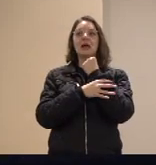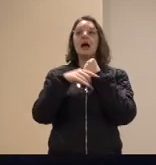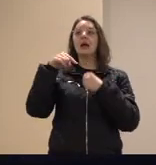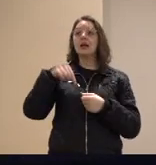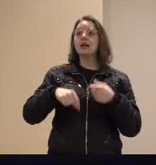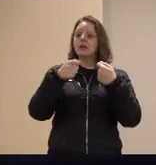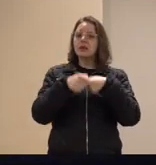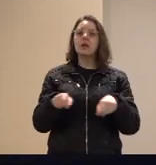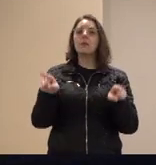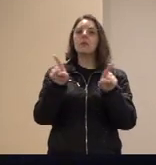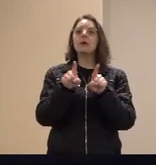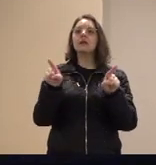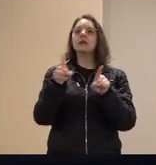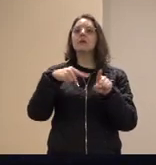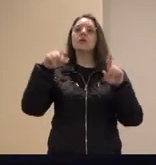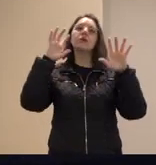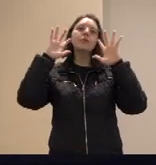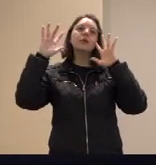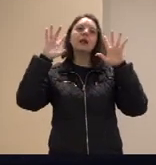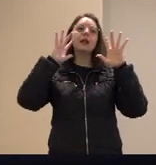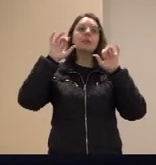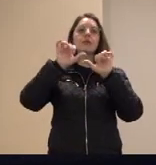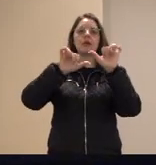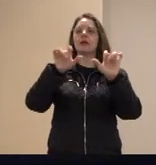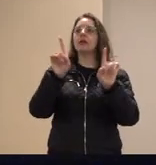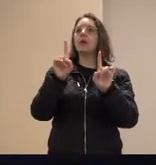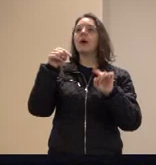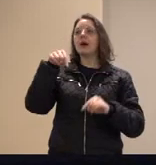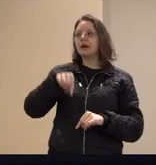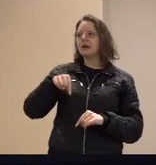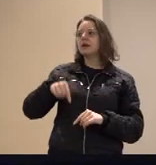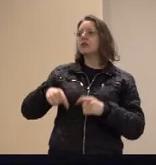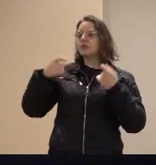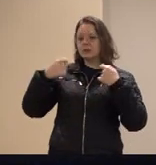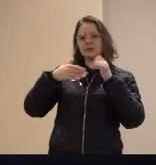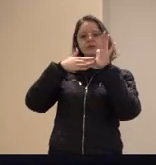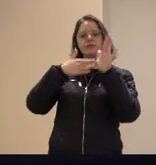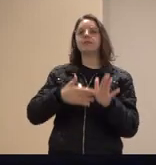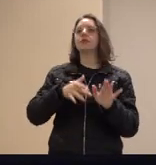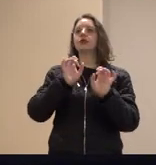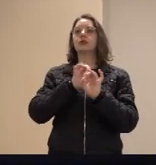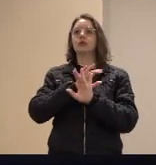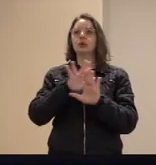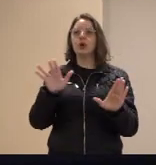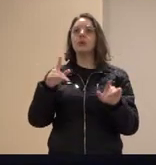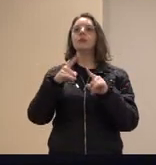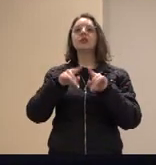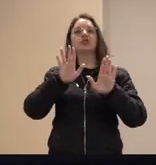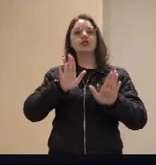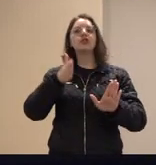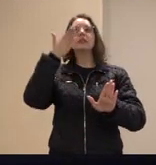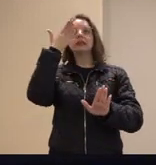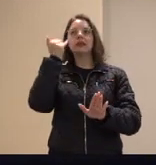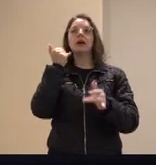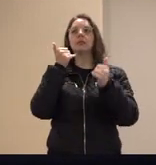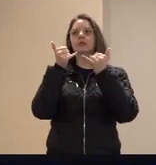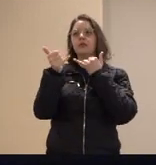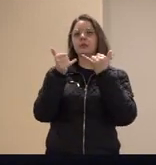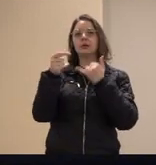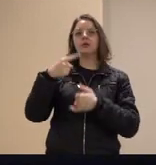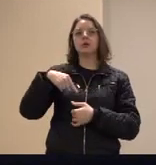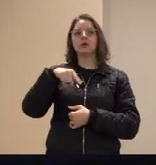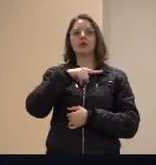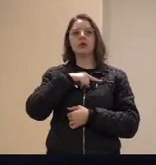precisamos mudar mentalidades, aqui nós temos a mentalidade que precisa ter. Nós reconhecemos essas pessoas